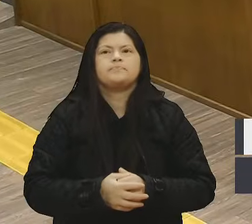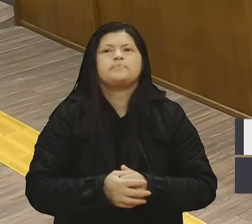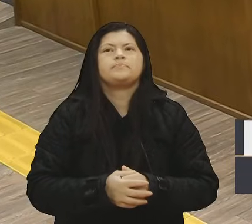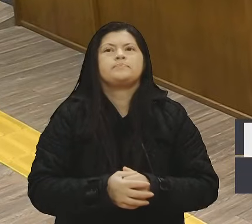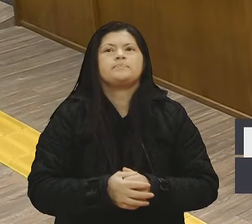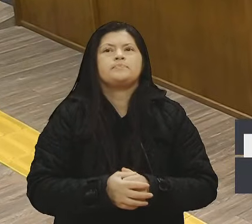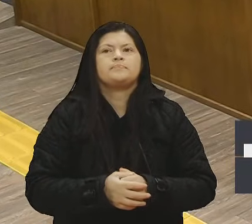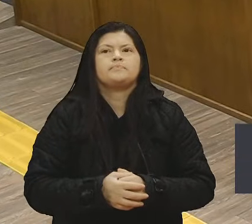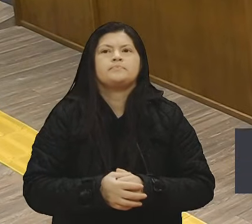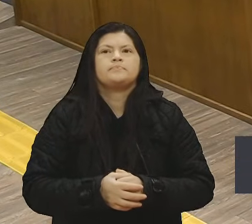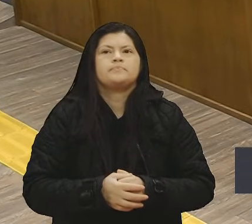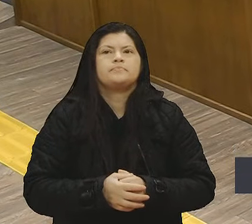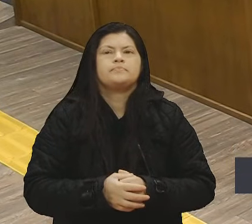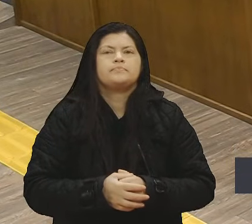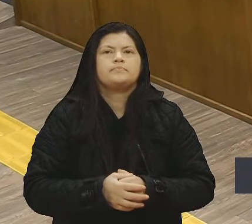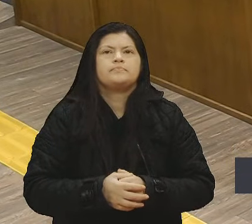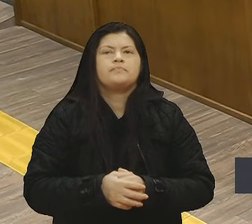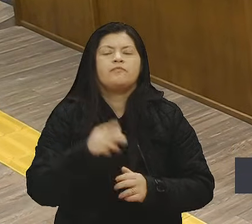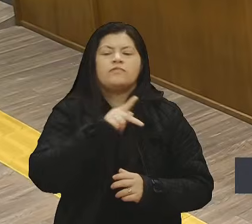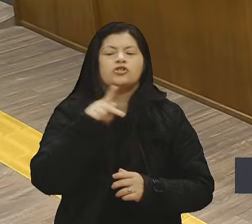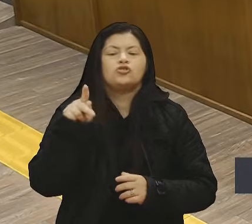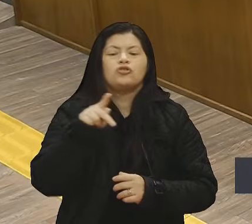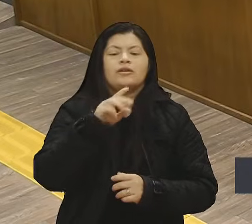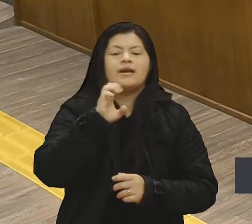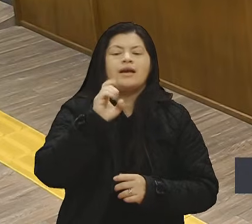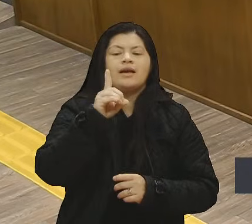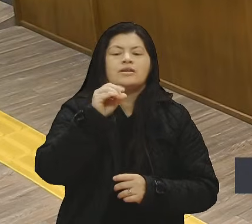professor Alex, professor Edson.